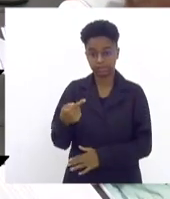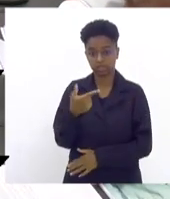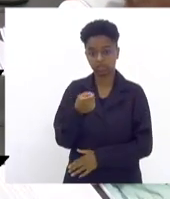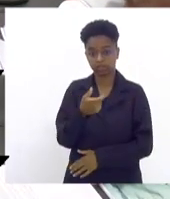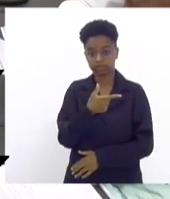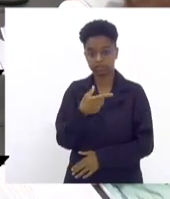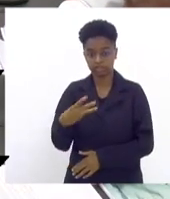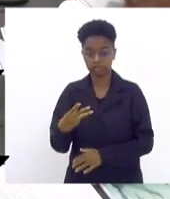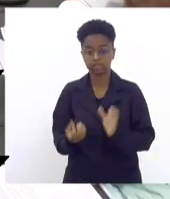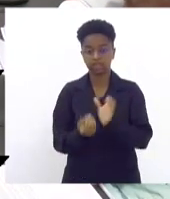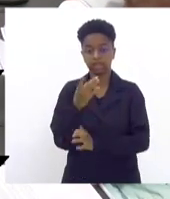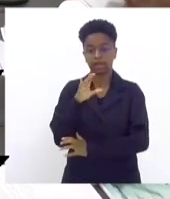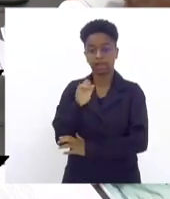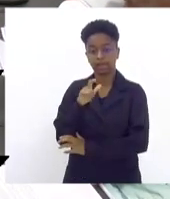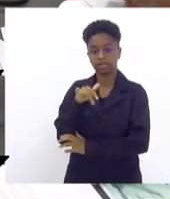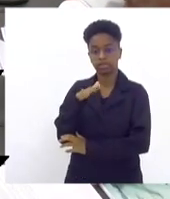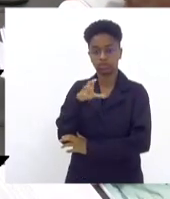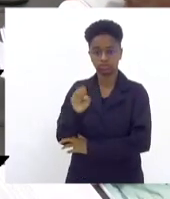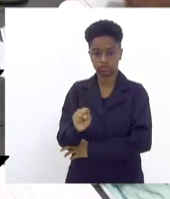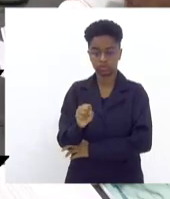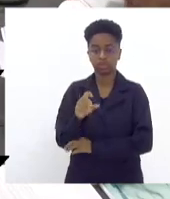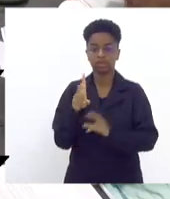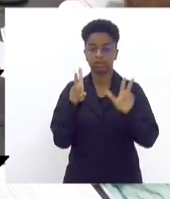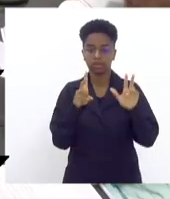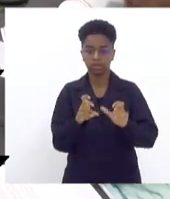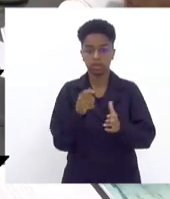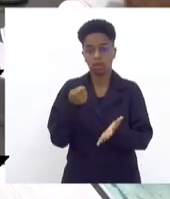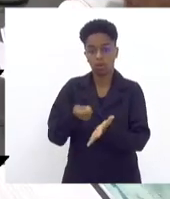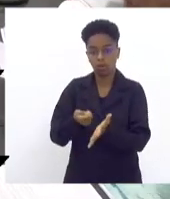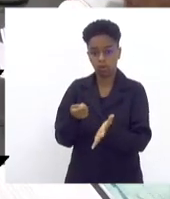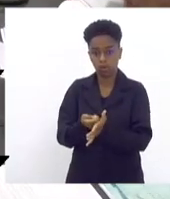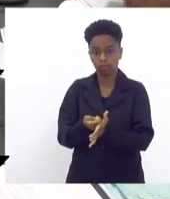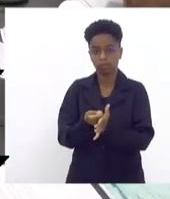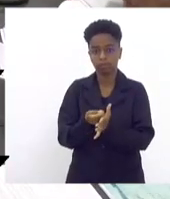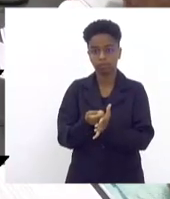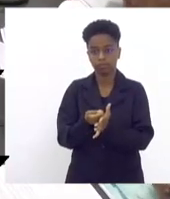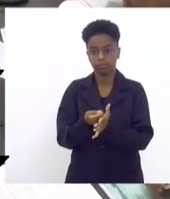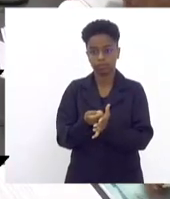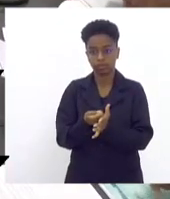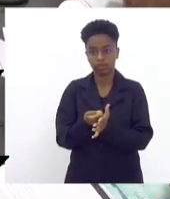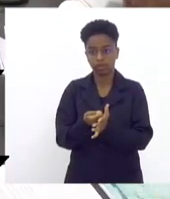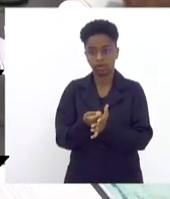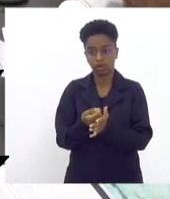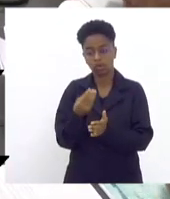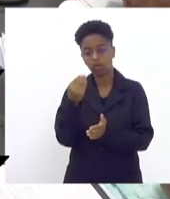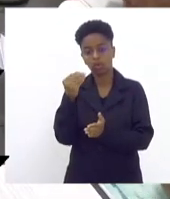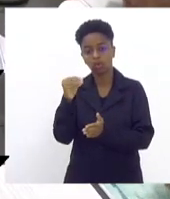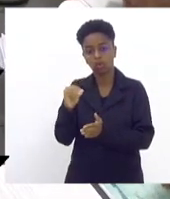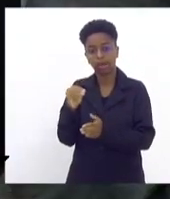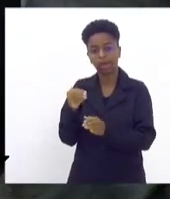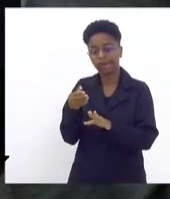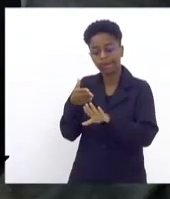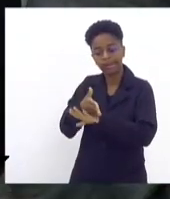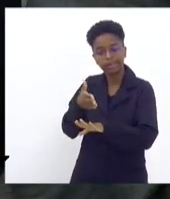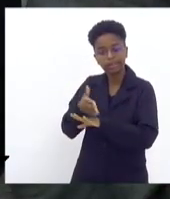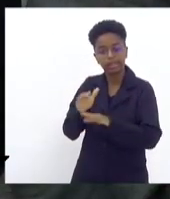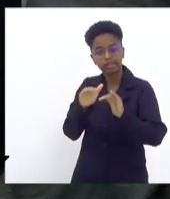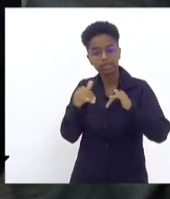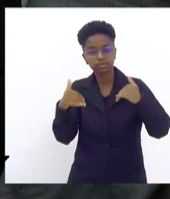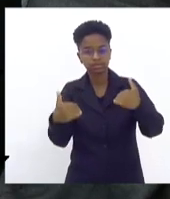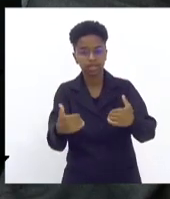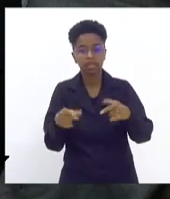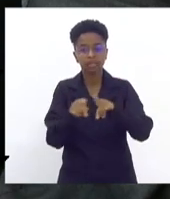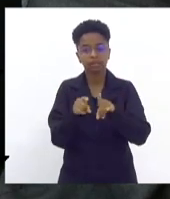de autoria do deputado Carlinhos BNH, que dispõe sobre a obrigatoriedade do sistema de identificação biométrica na entrada dos torcedores e de sistema